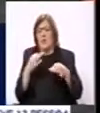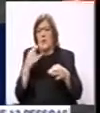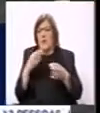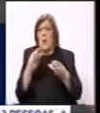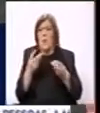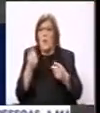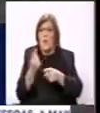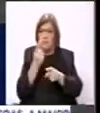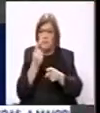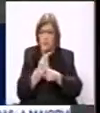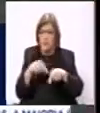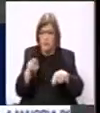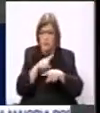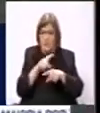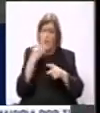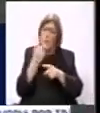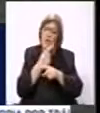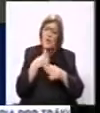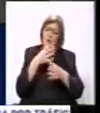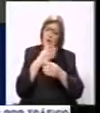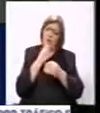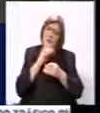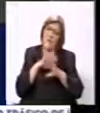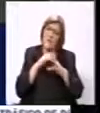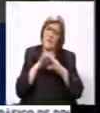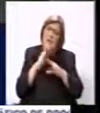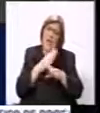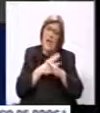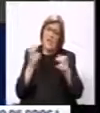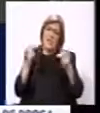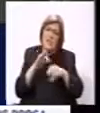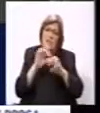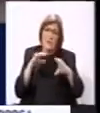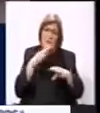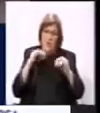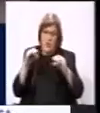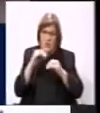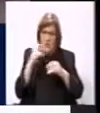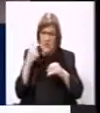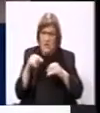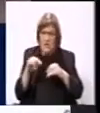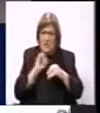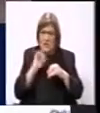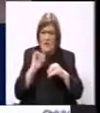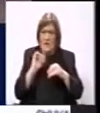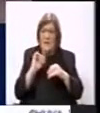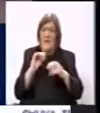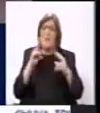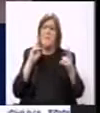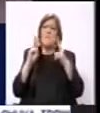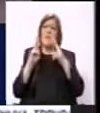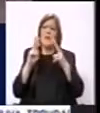propriedades assim como eu também estava com cara de buscarmos a finança como essa que tem a ver com com as editoras e com esta